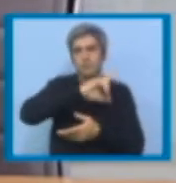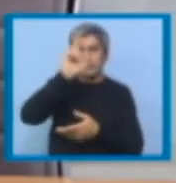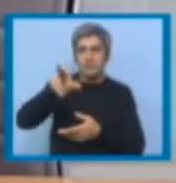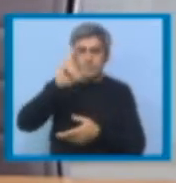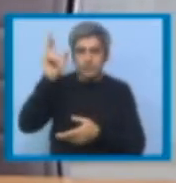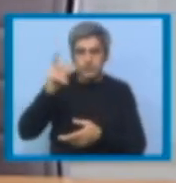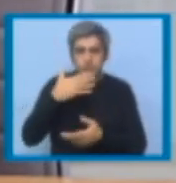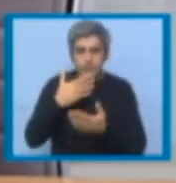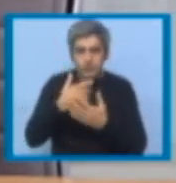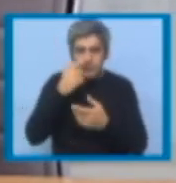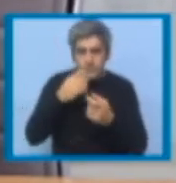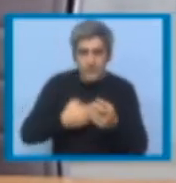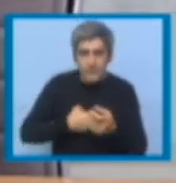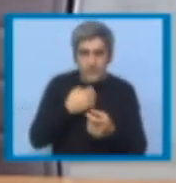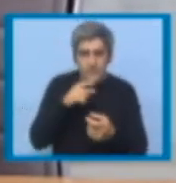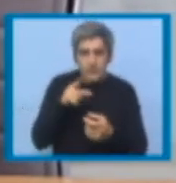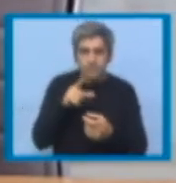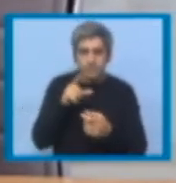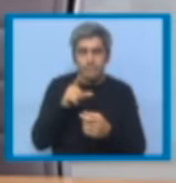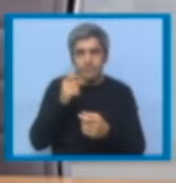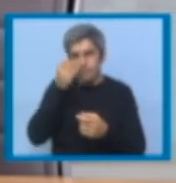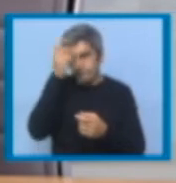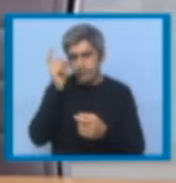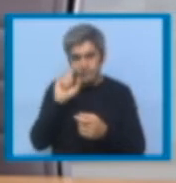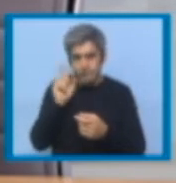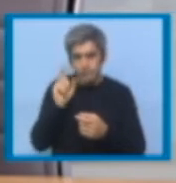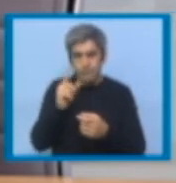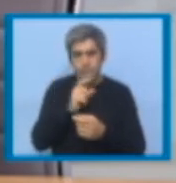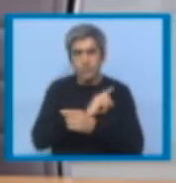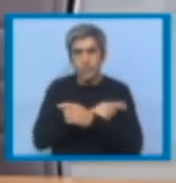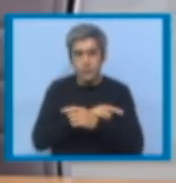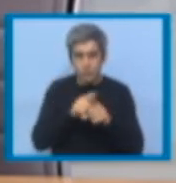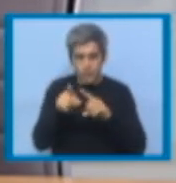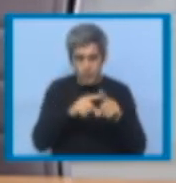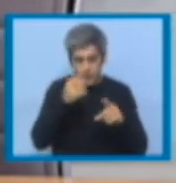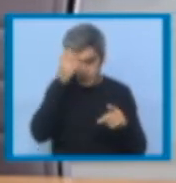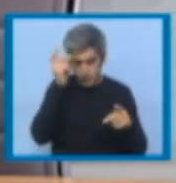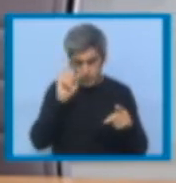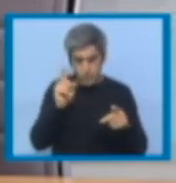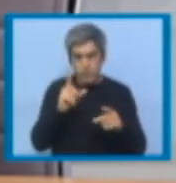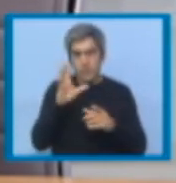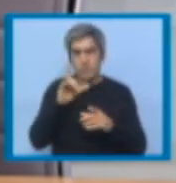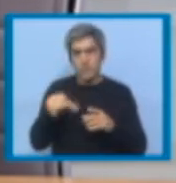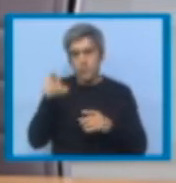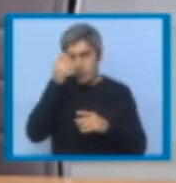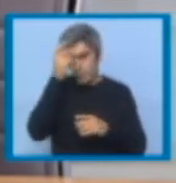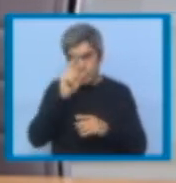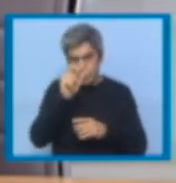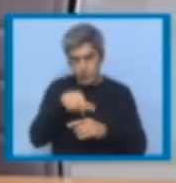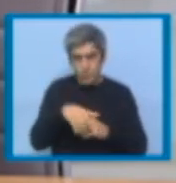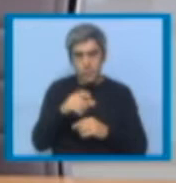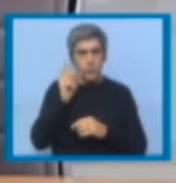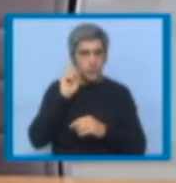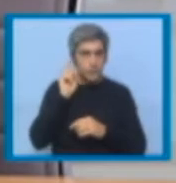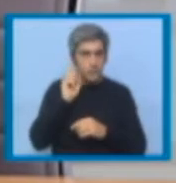para as pessoas sentirem que não estão esquecidas pelo poder político, não são esquecidas por Lisboa. É